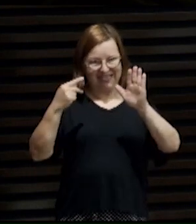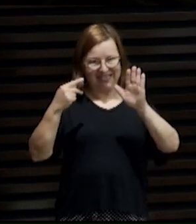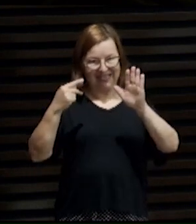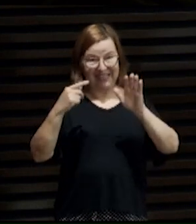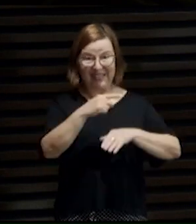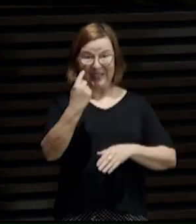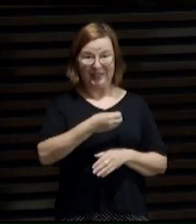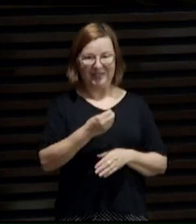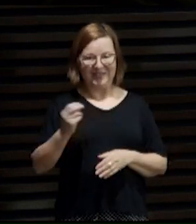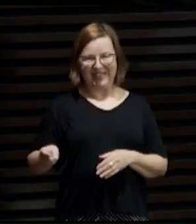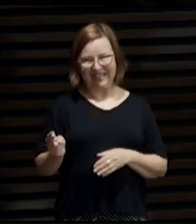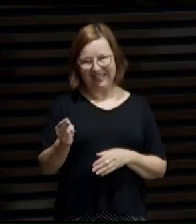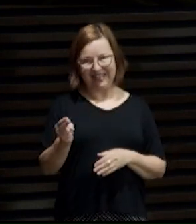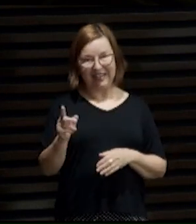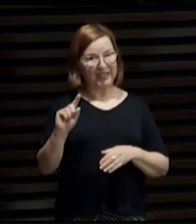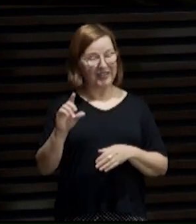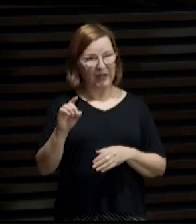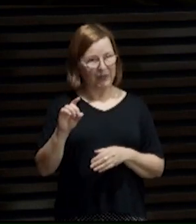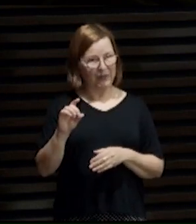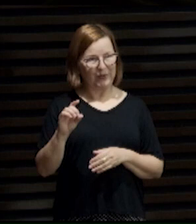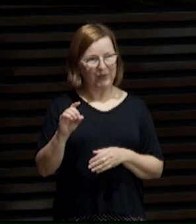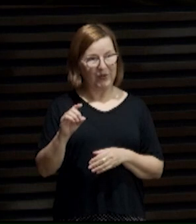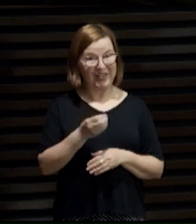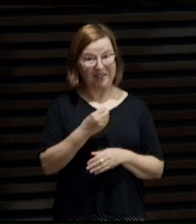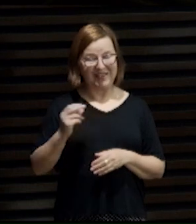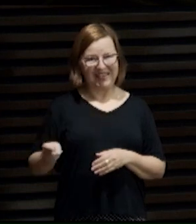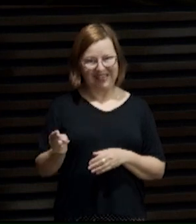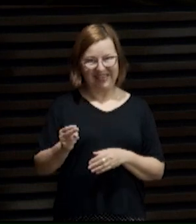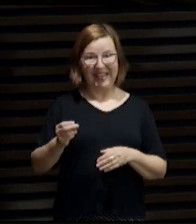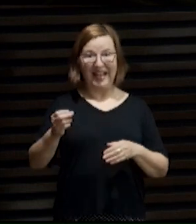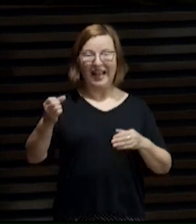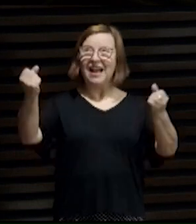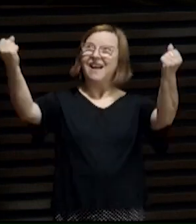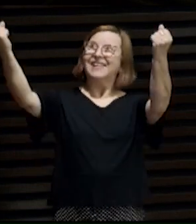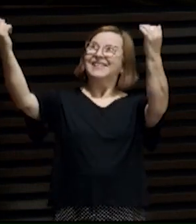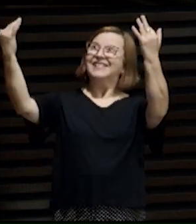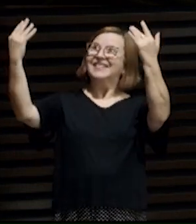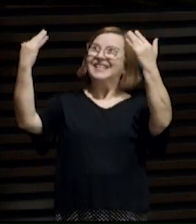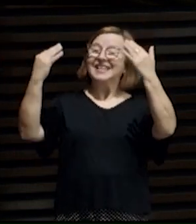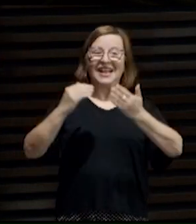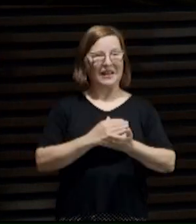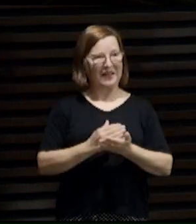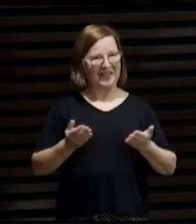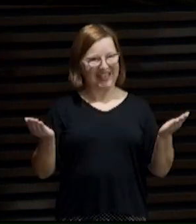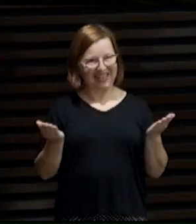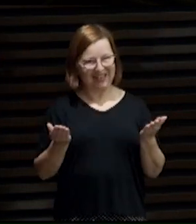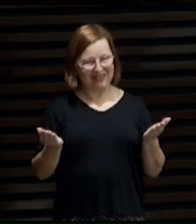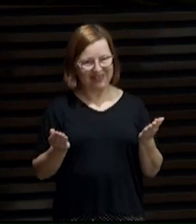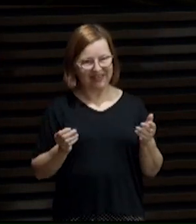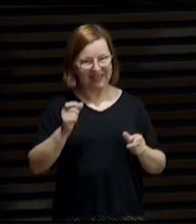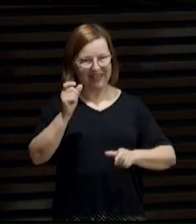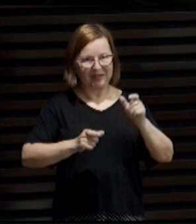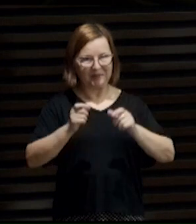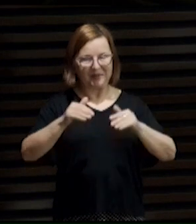não é apenas uma promessa para a eternidade. As bênçãos de Deus começam agora. Aqueles que